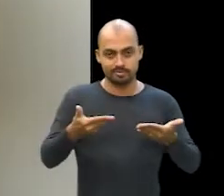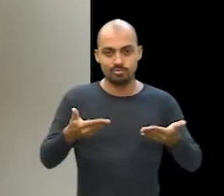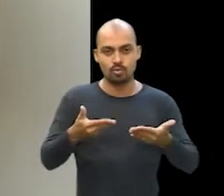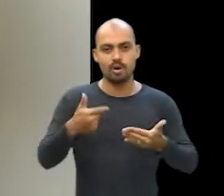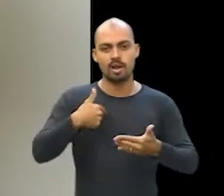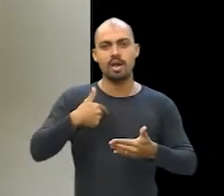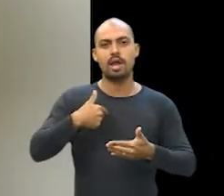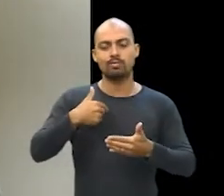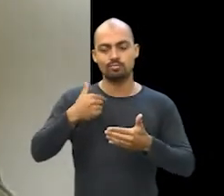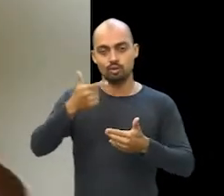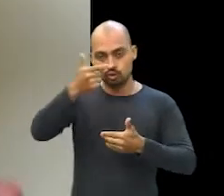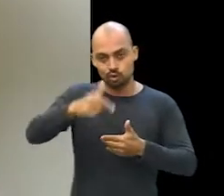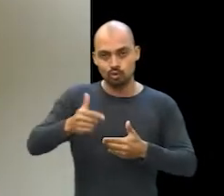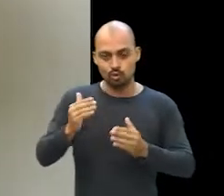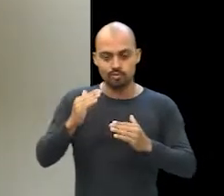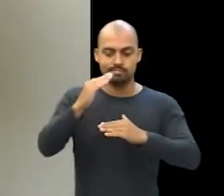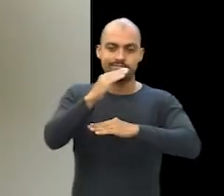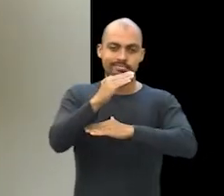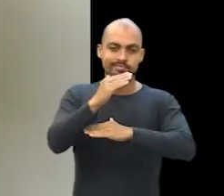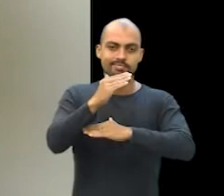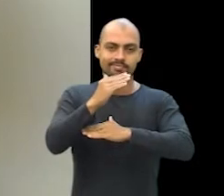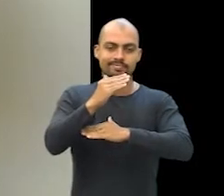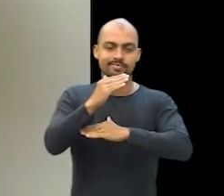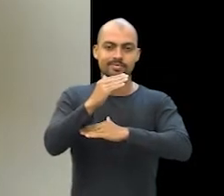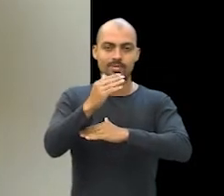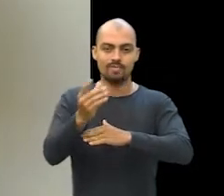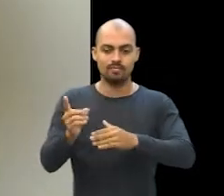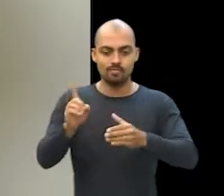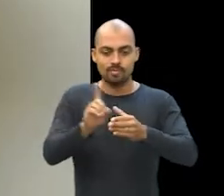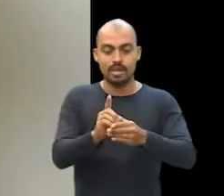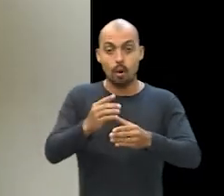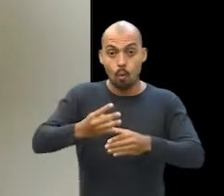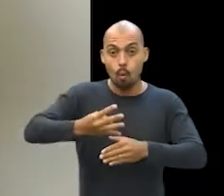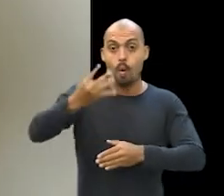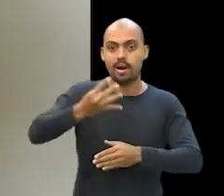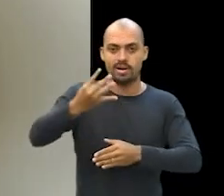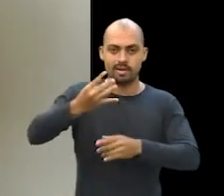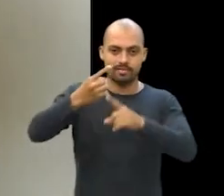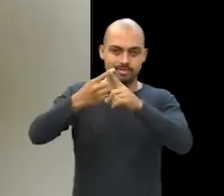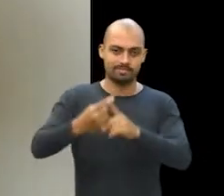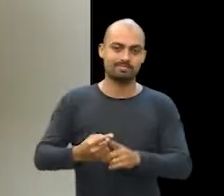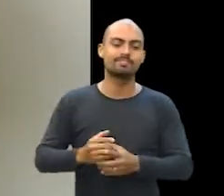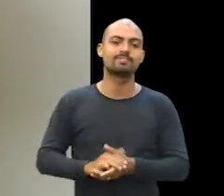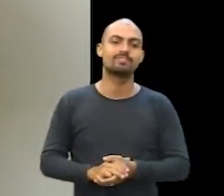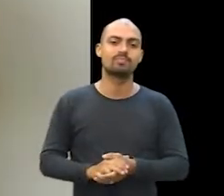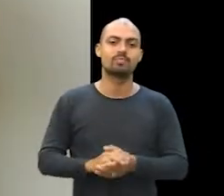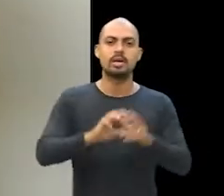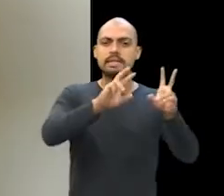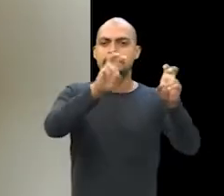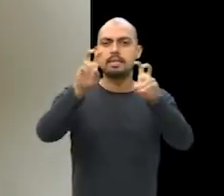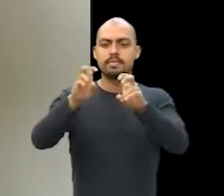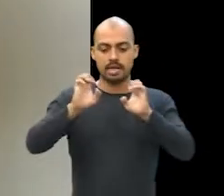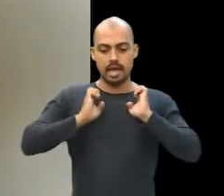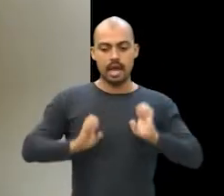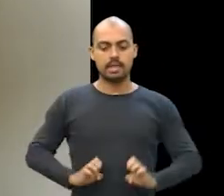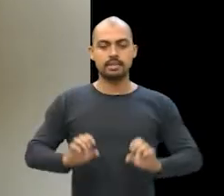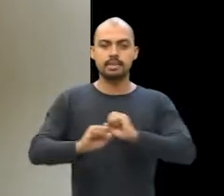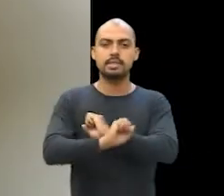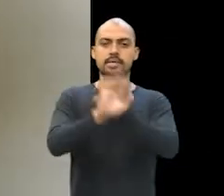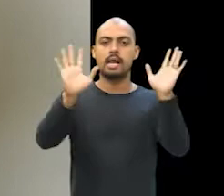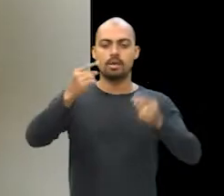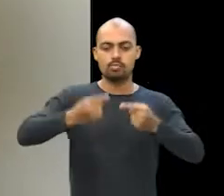nessa eleição. Fui reconduzido à Câmara Municipal de Campinas pela quarta vez consecutiva, com o tema ética